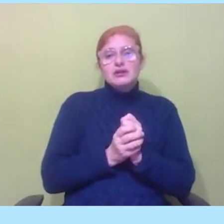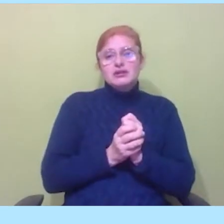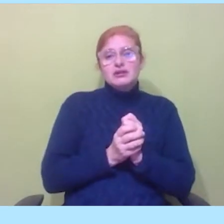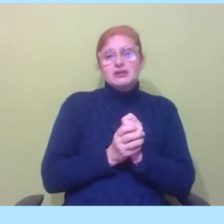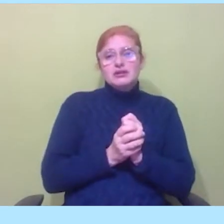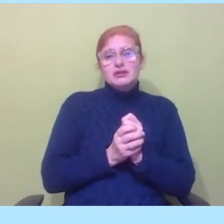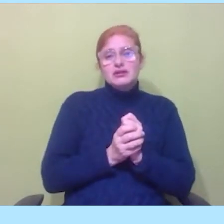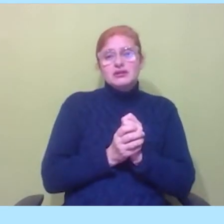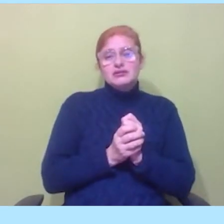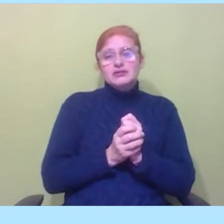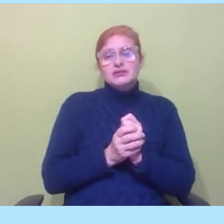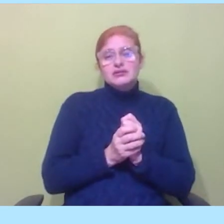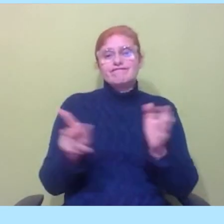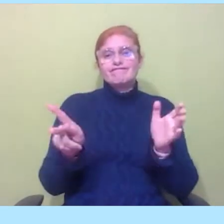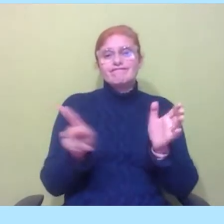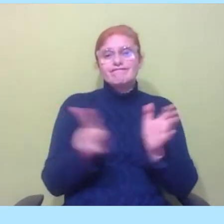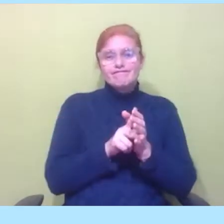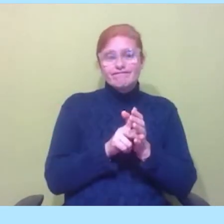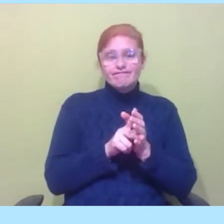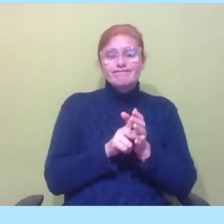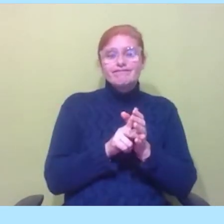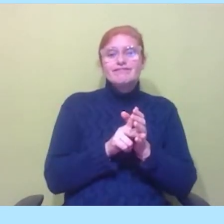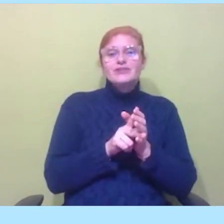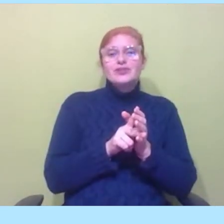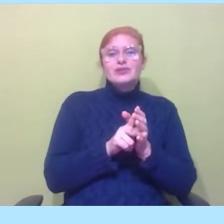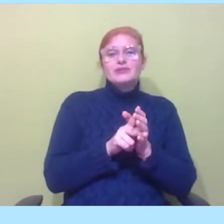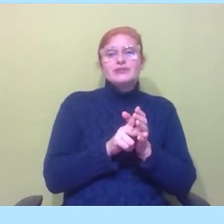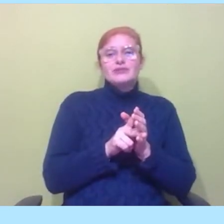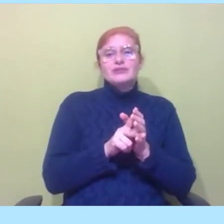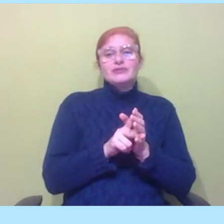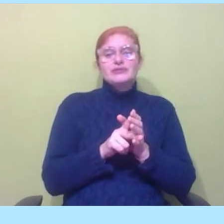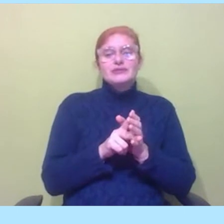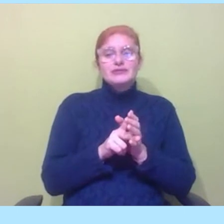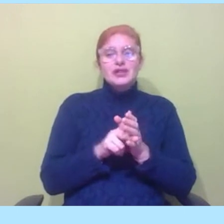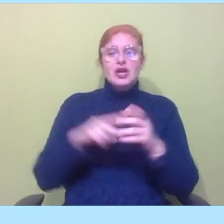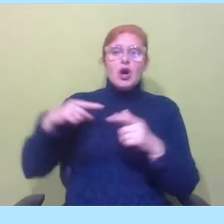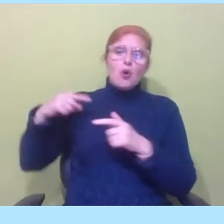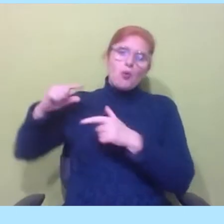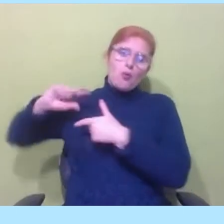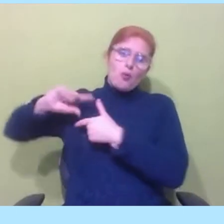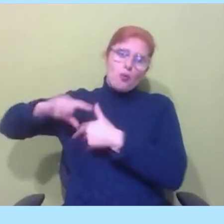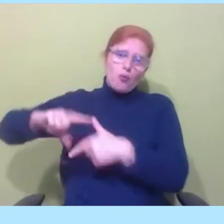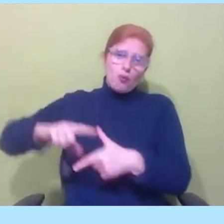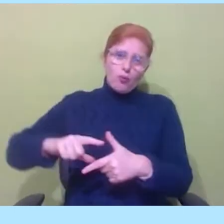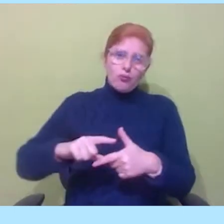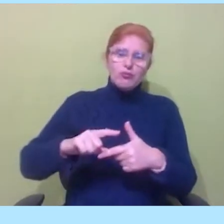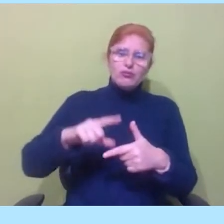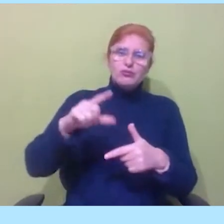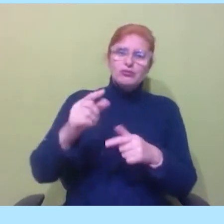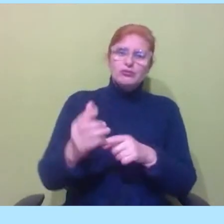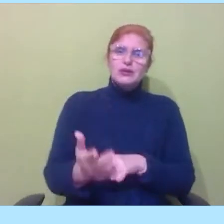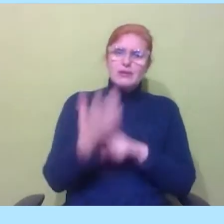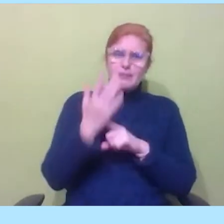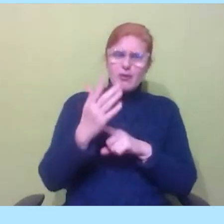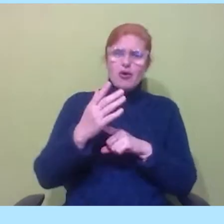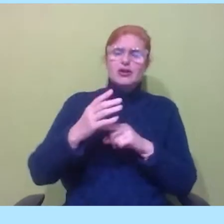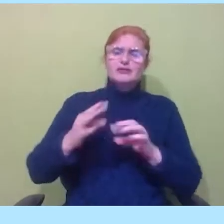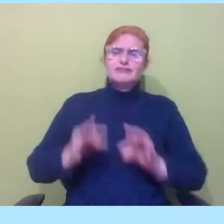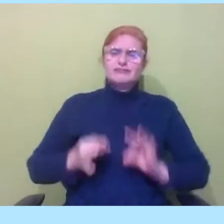colonização dessas tecnologias trazem para a gente, que é sempre essa tecnologia branca,